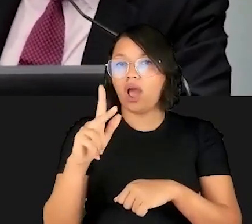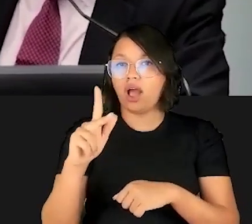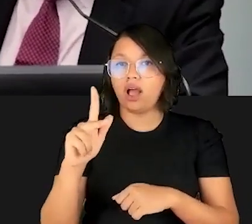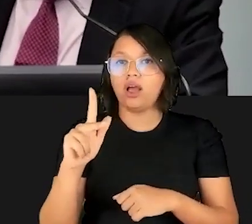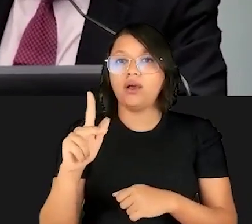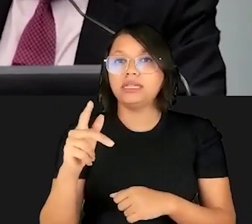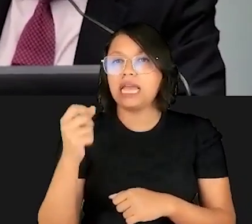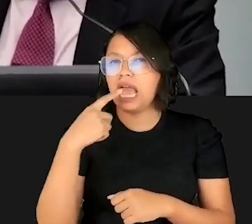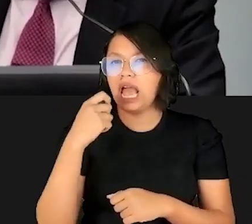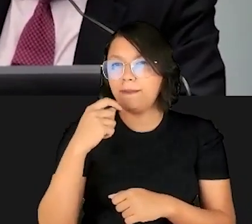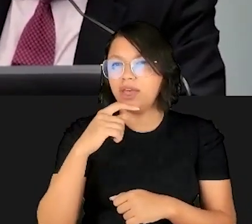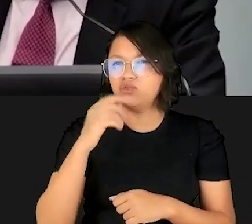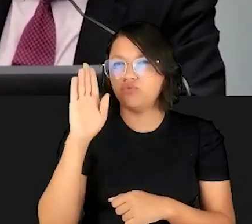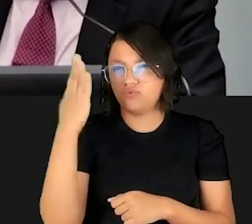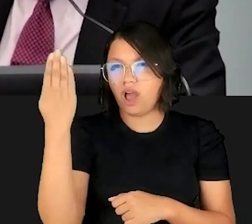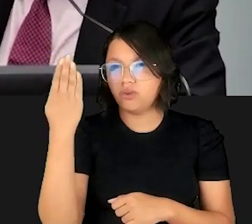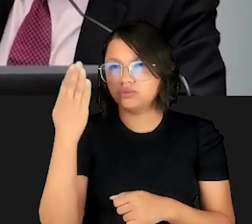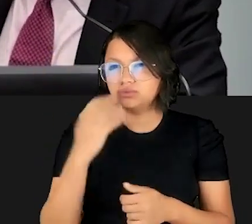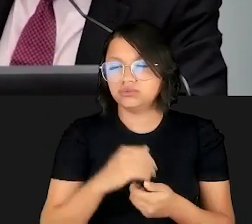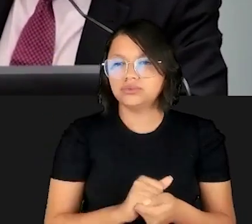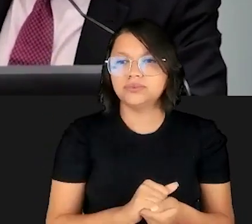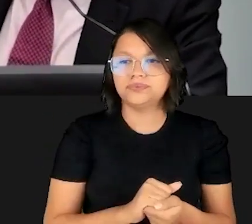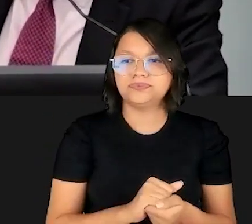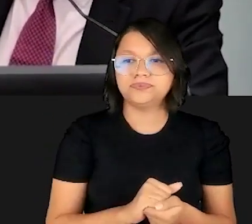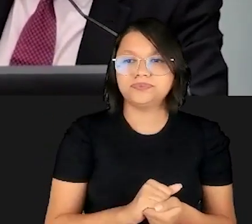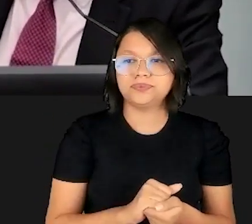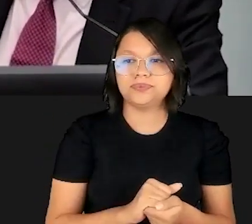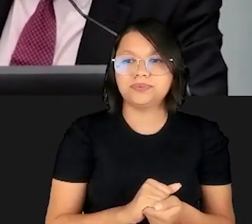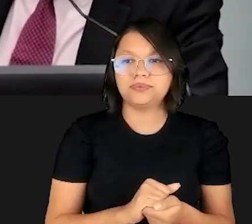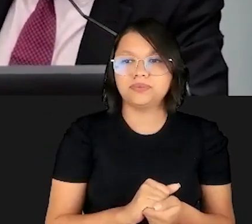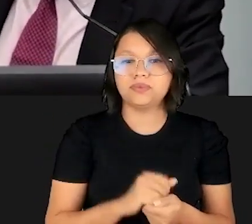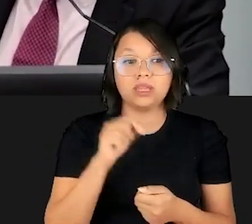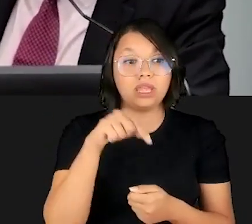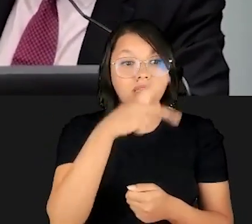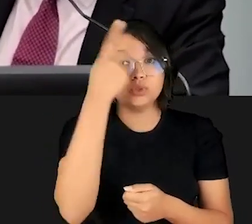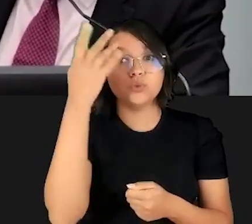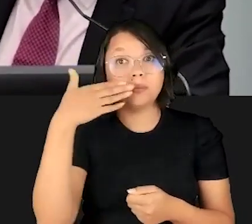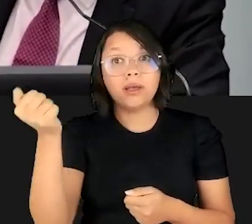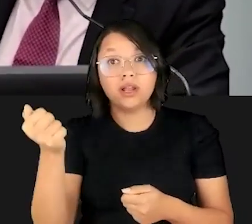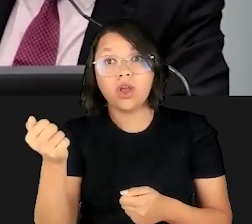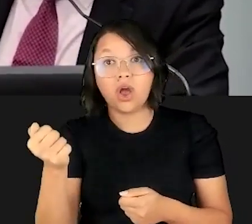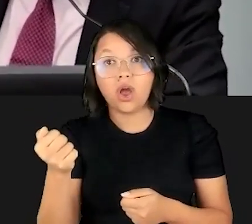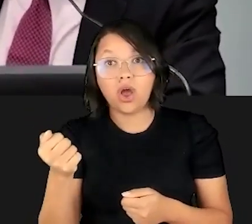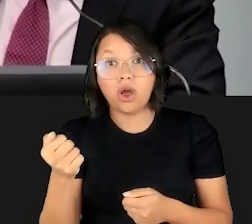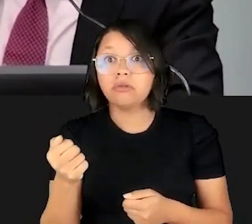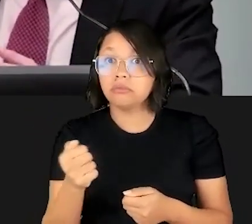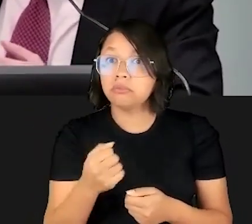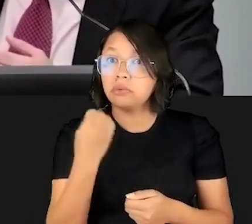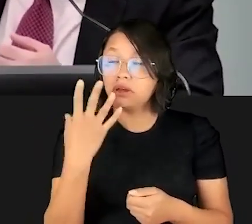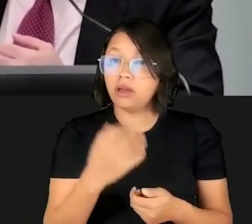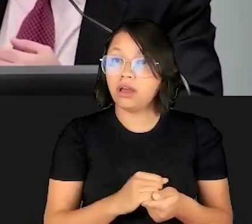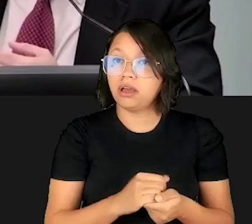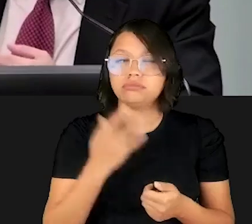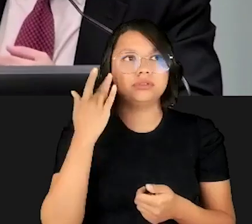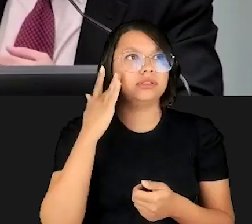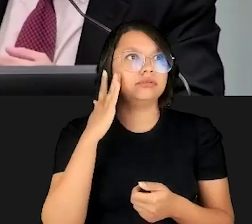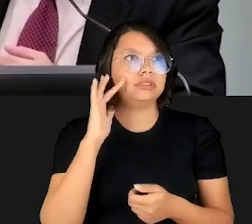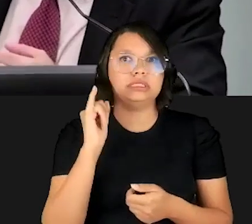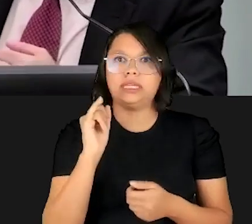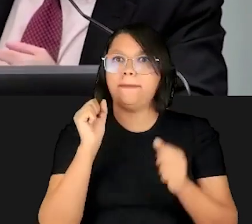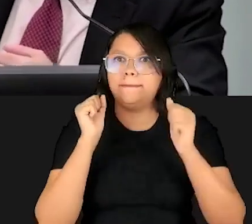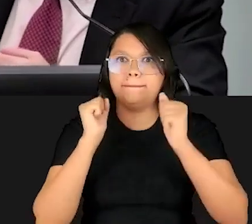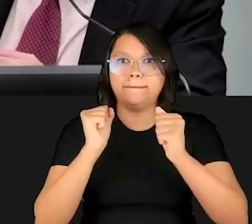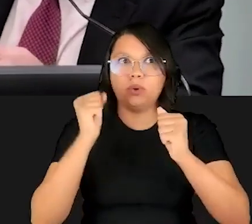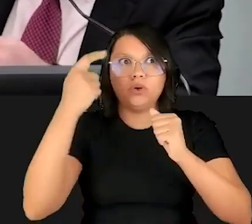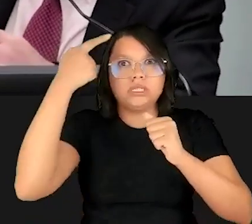menos 1% dos pacientes que tomam placebo melhoram. E tem melhoras significativas. Eu não sei se é poder da mente,